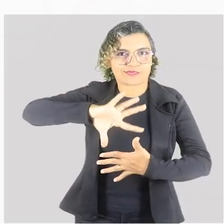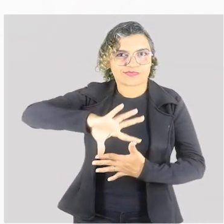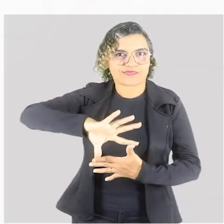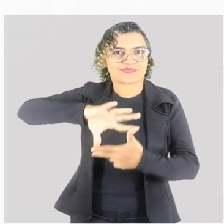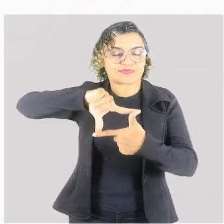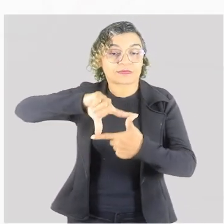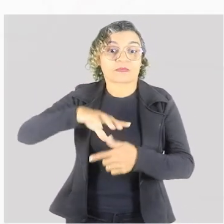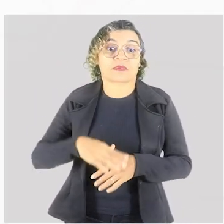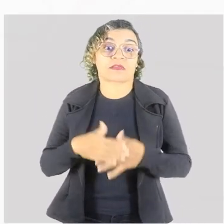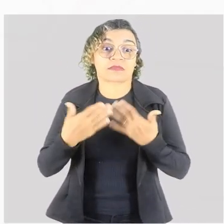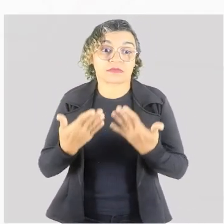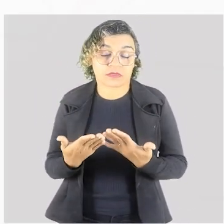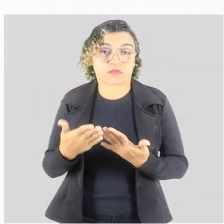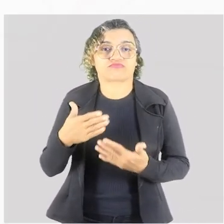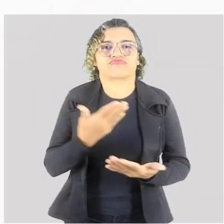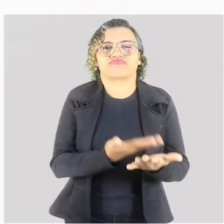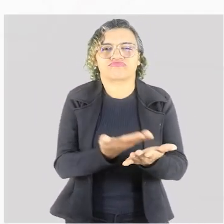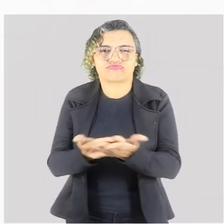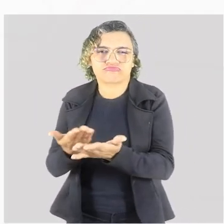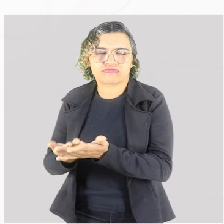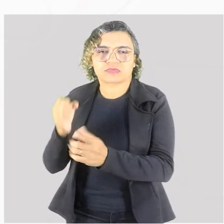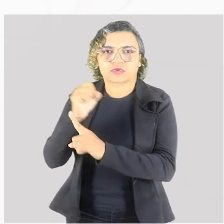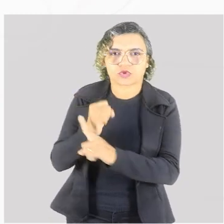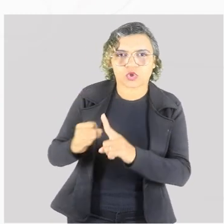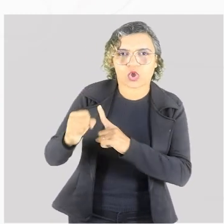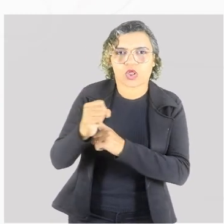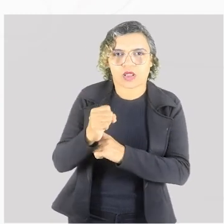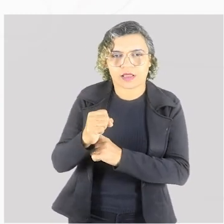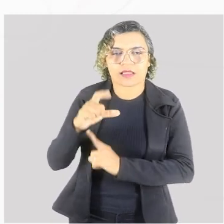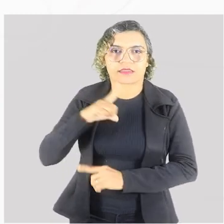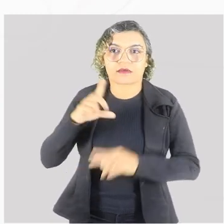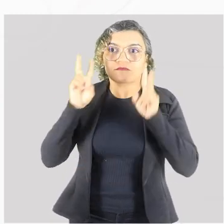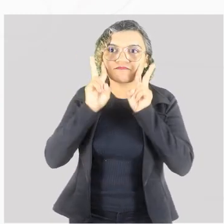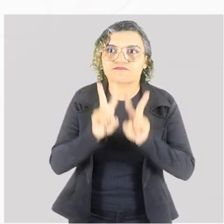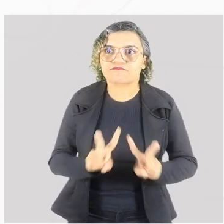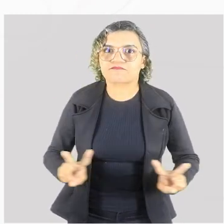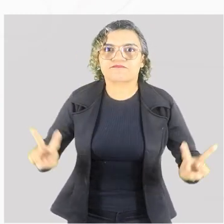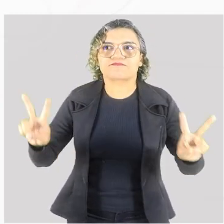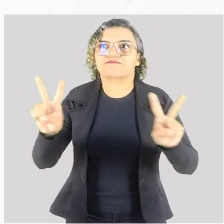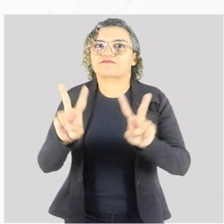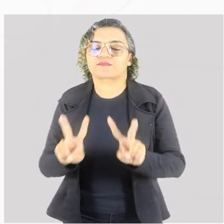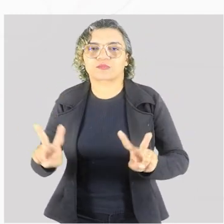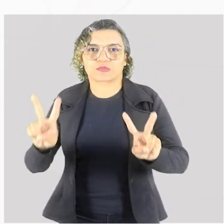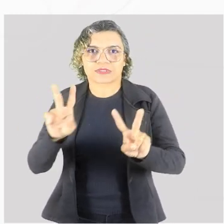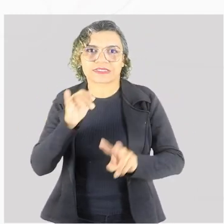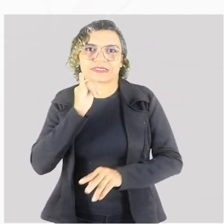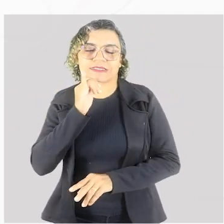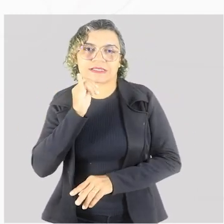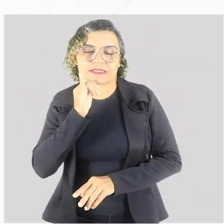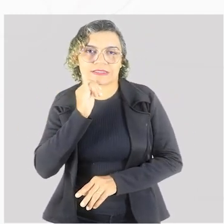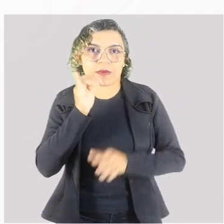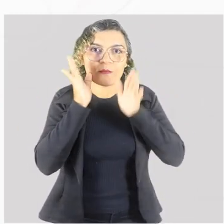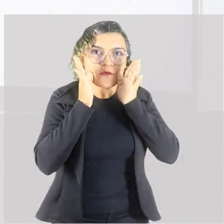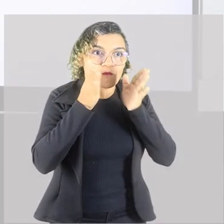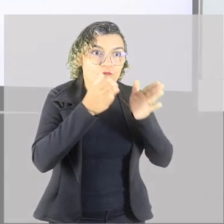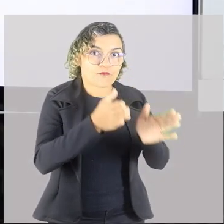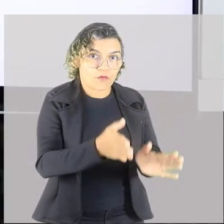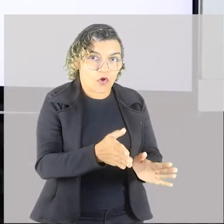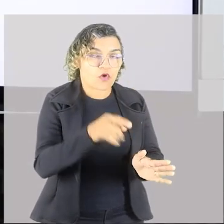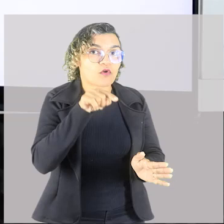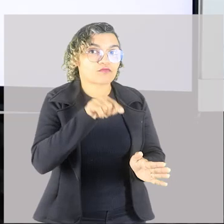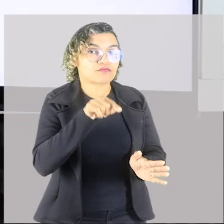dos estudos sociológicos, é aquela visão que percebe o mundo a partir da sua própria cultura, dos seus